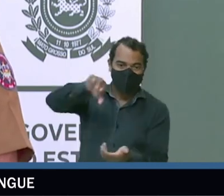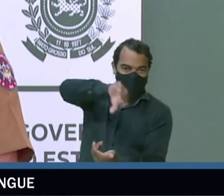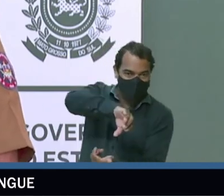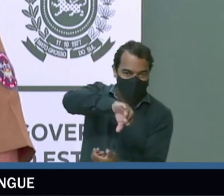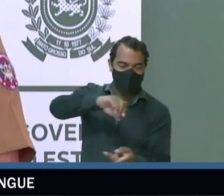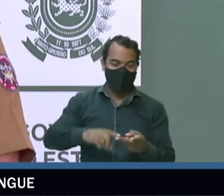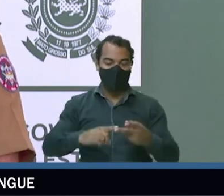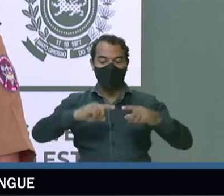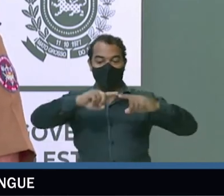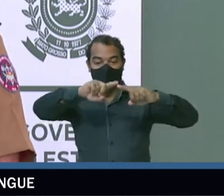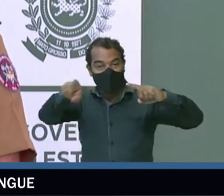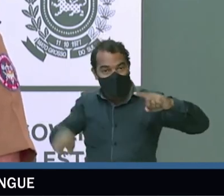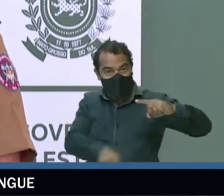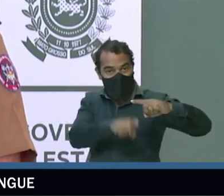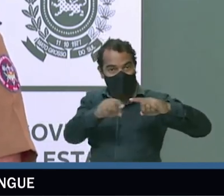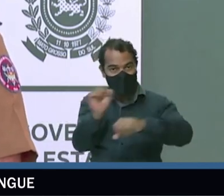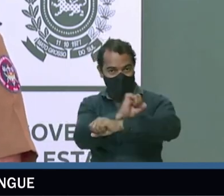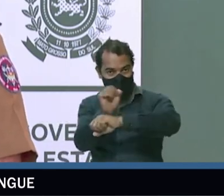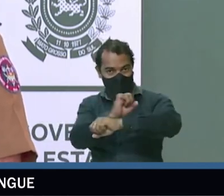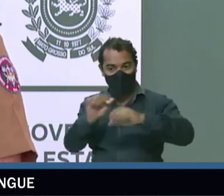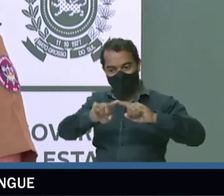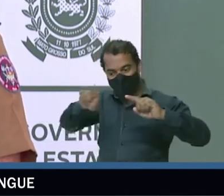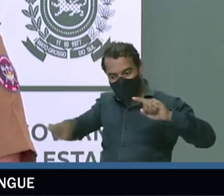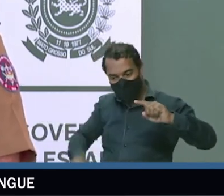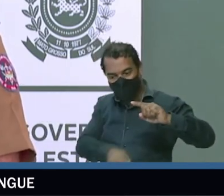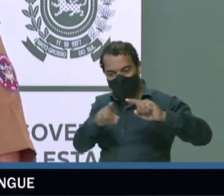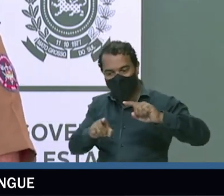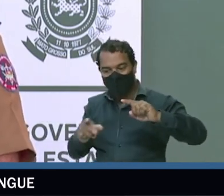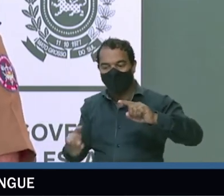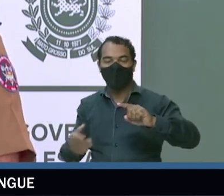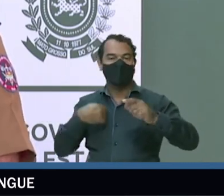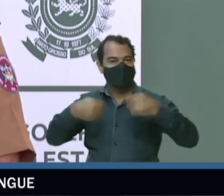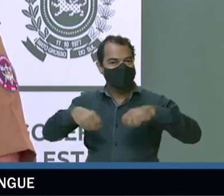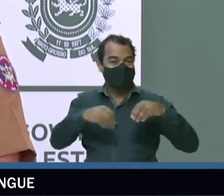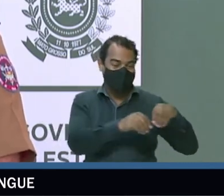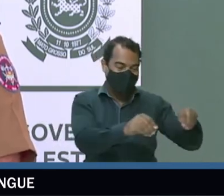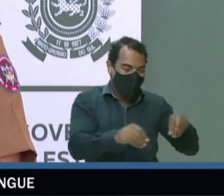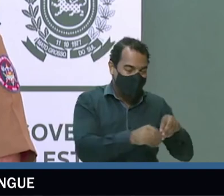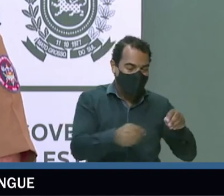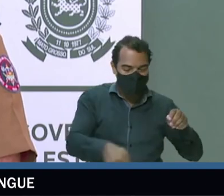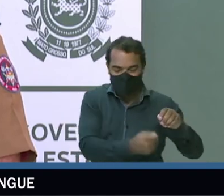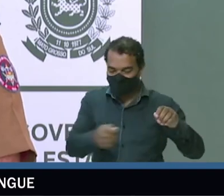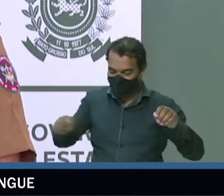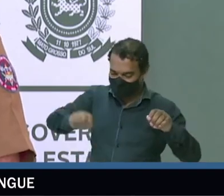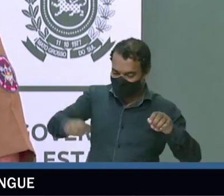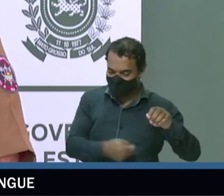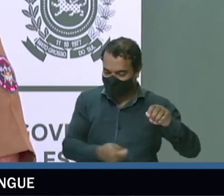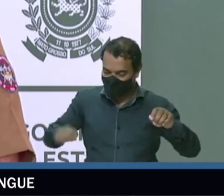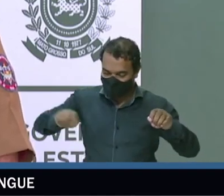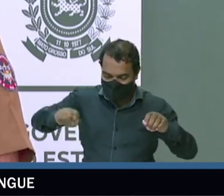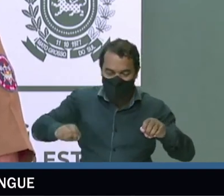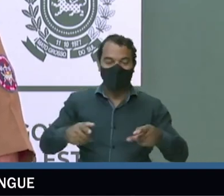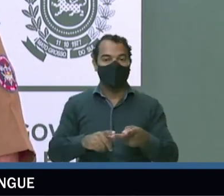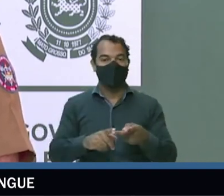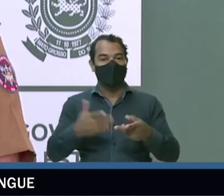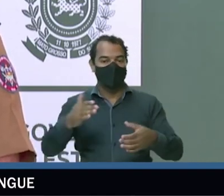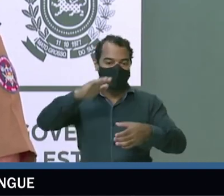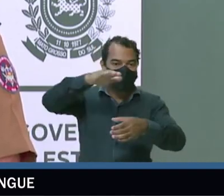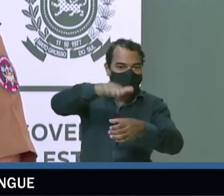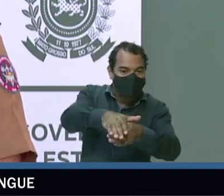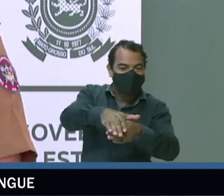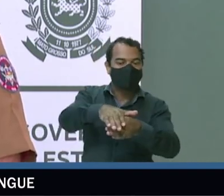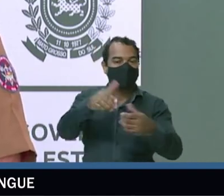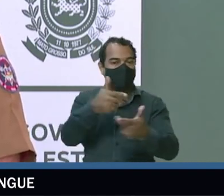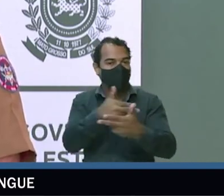areia ou as tampas de lixeiras que ficam na parte externa da residência sempre tampadas para não